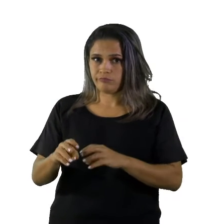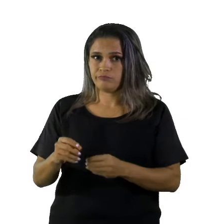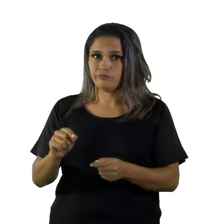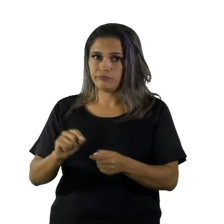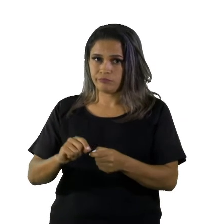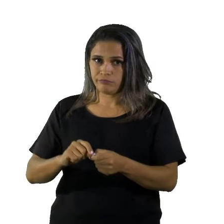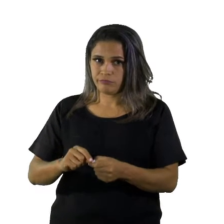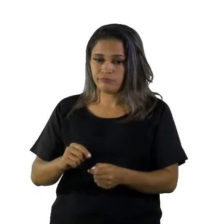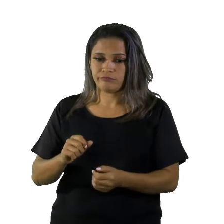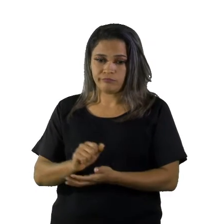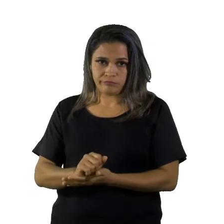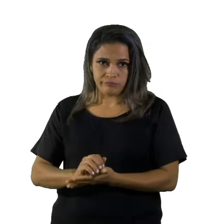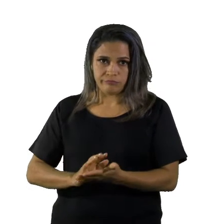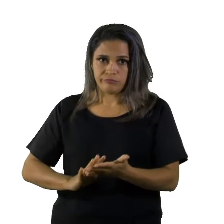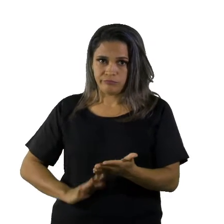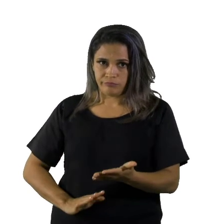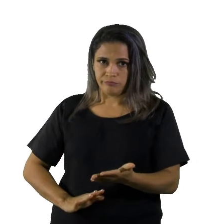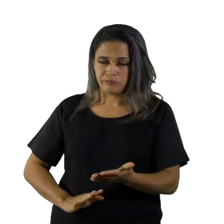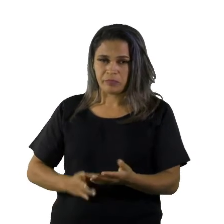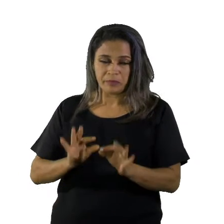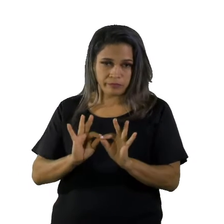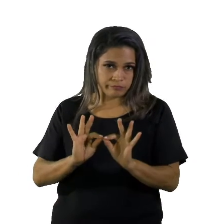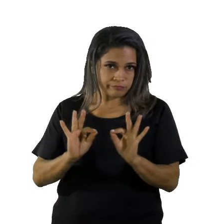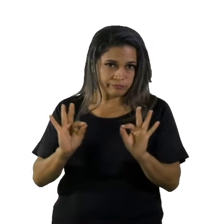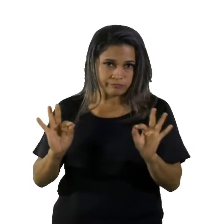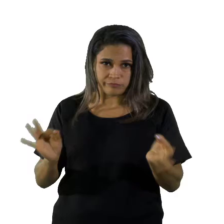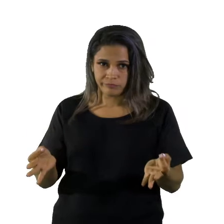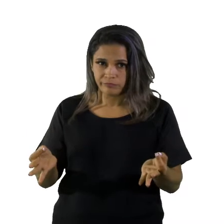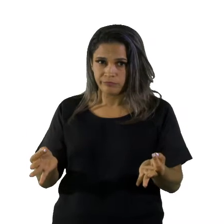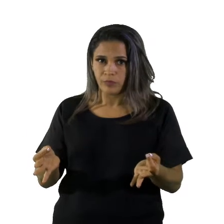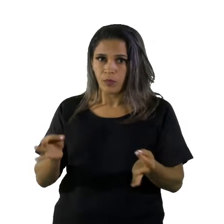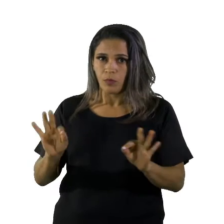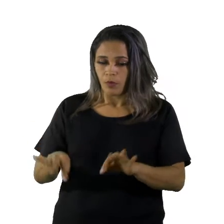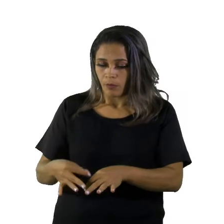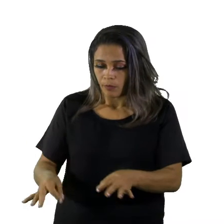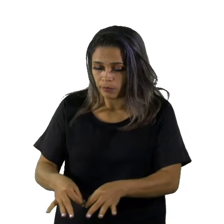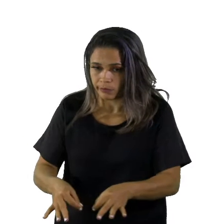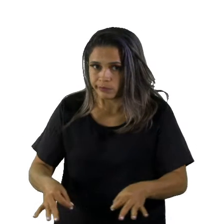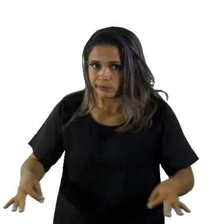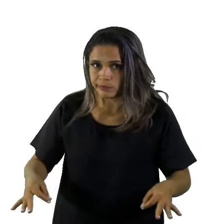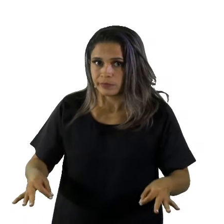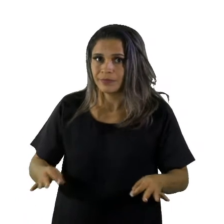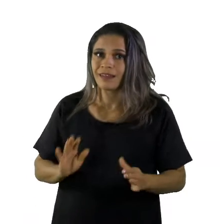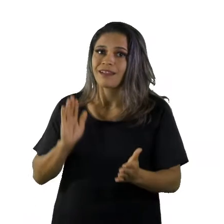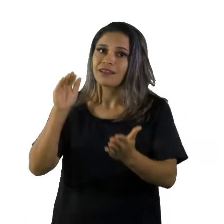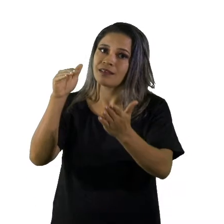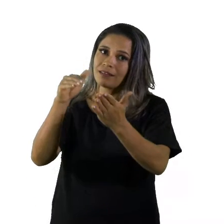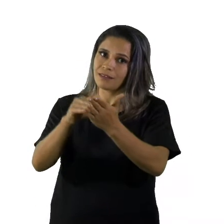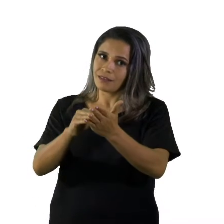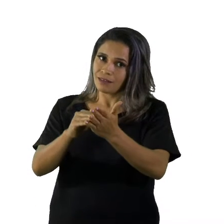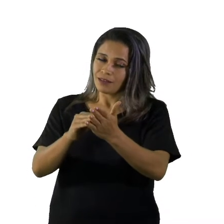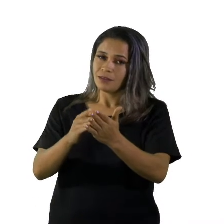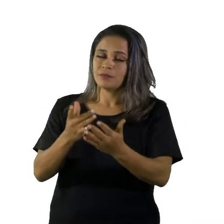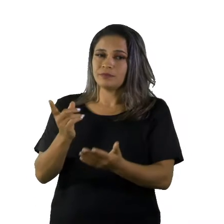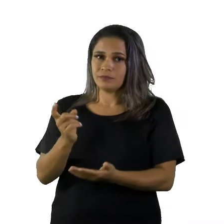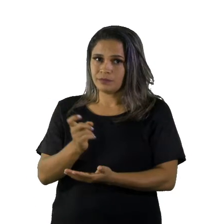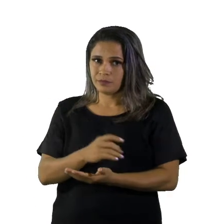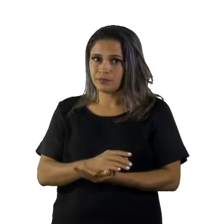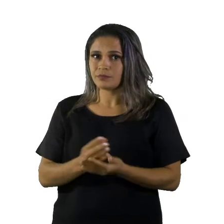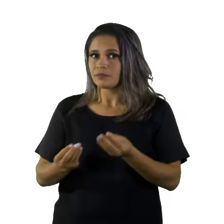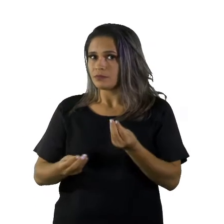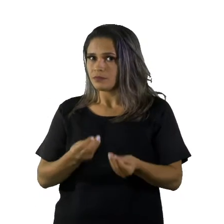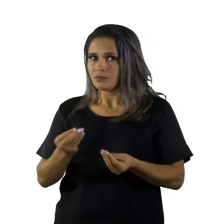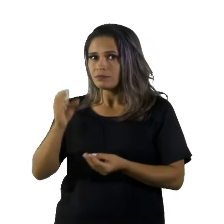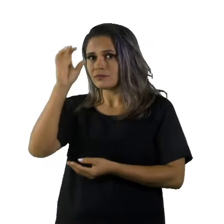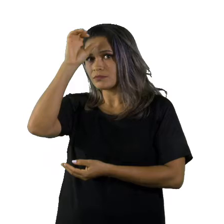desde suas tarefas mais simples, como amarrar o cadarço do tênis, até as mais complexas. Como